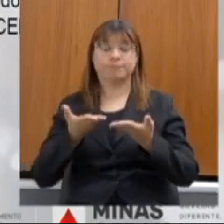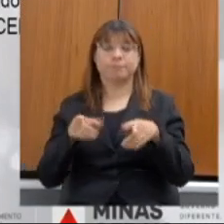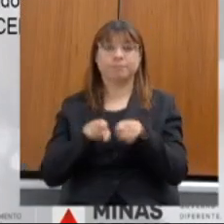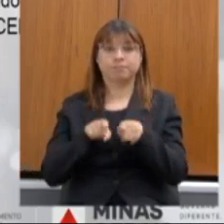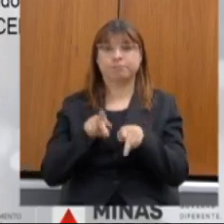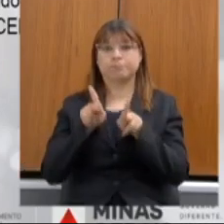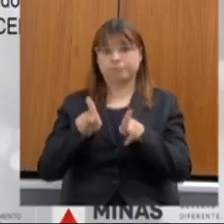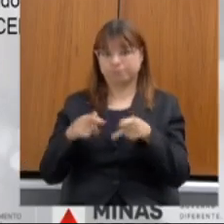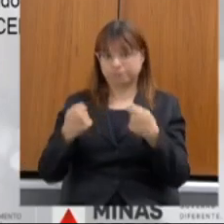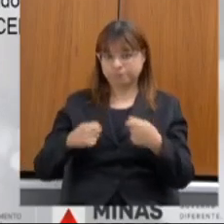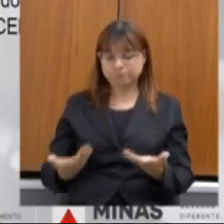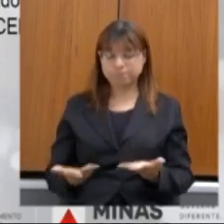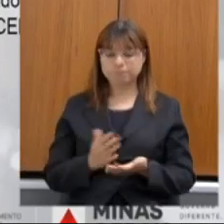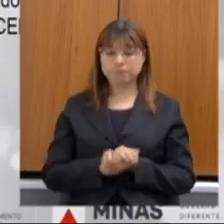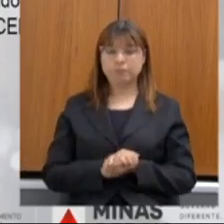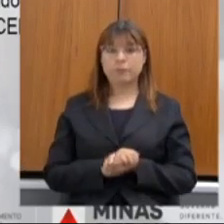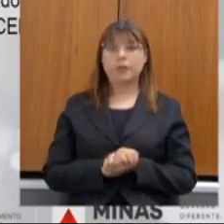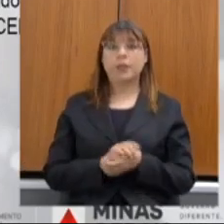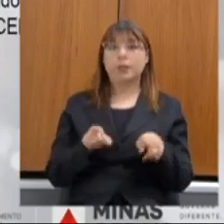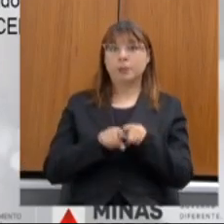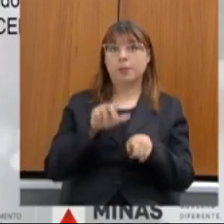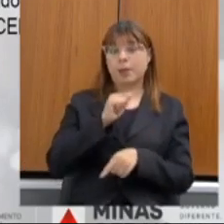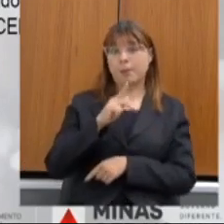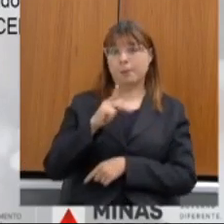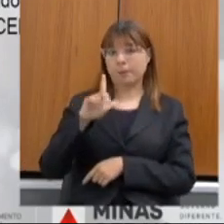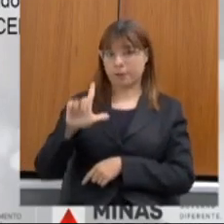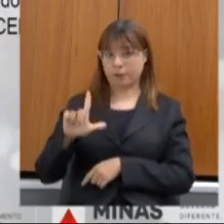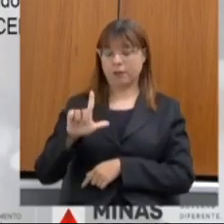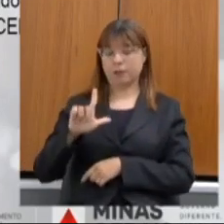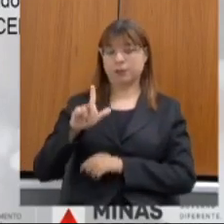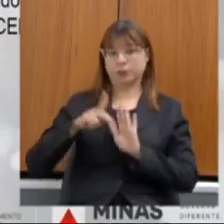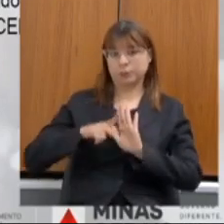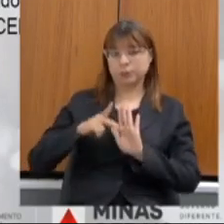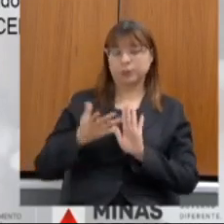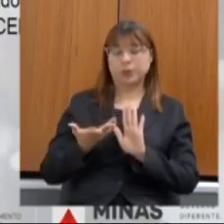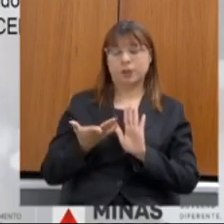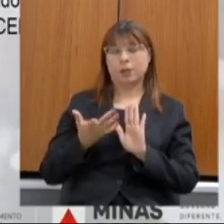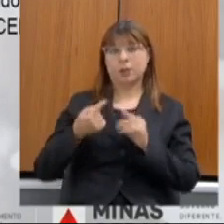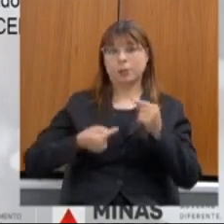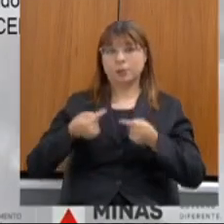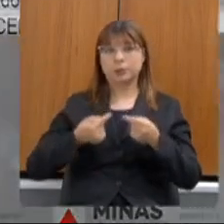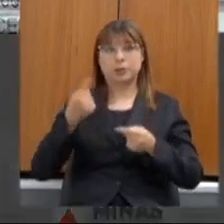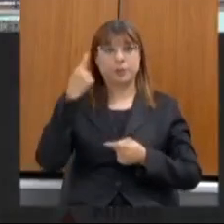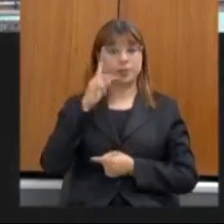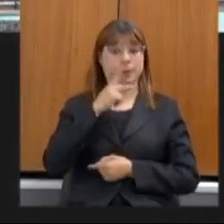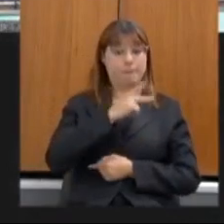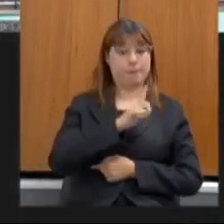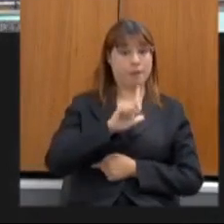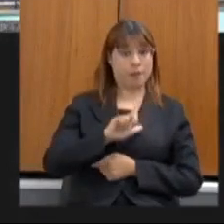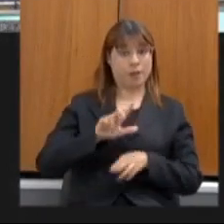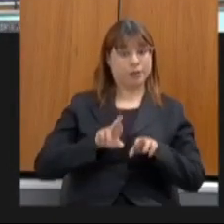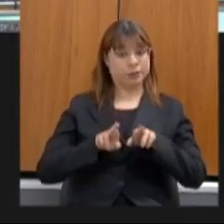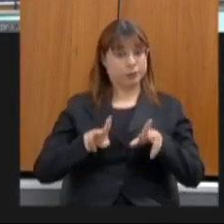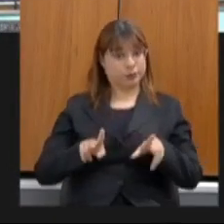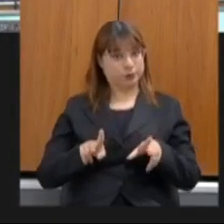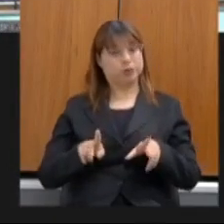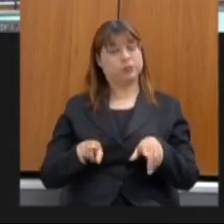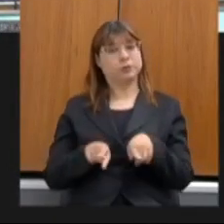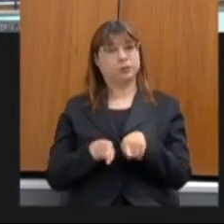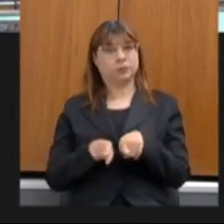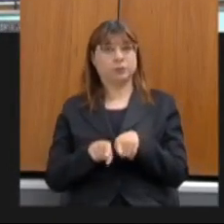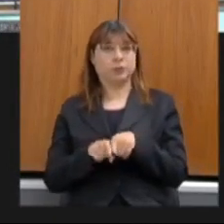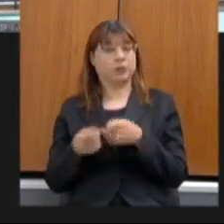exames também a reformulação da polícia GPL de forma que a gente para tratar a pele diferentes de formas diferentes